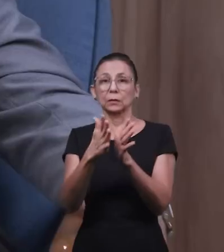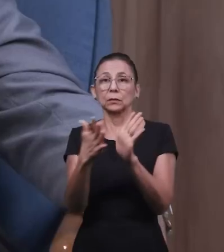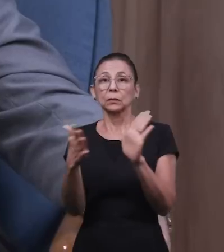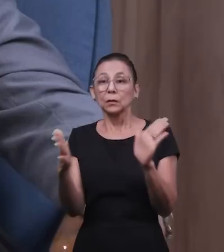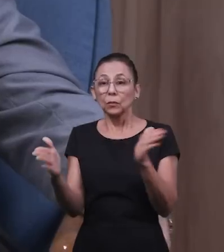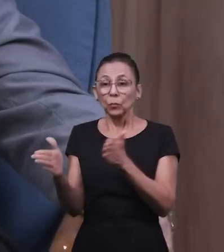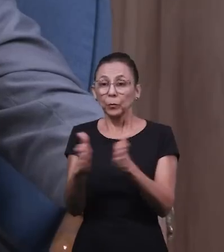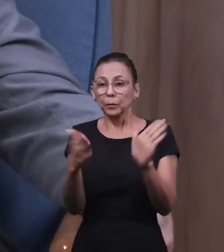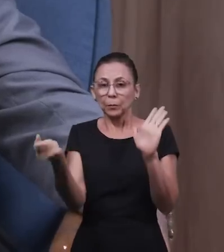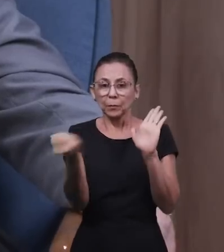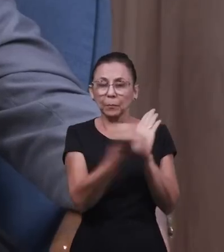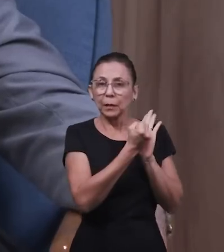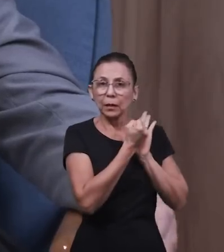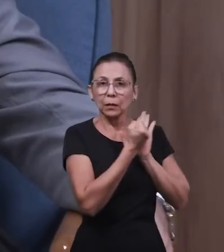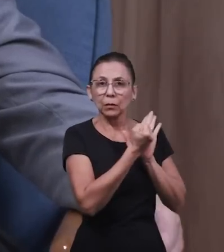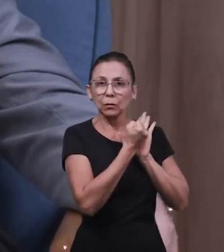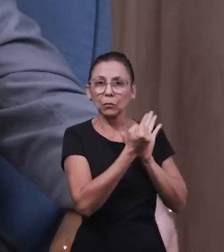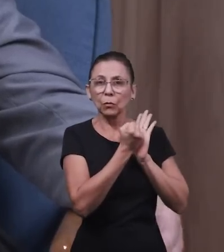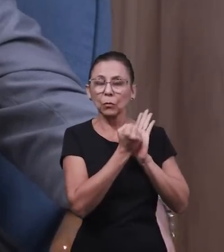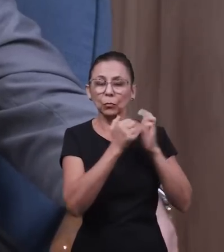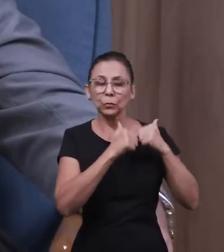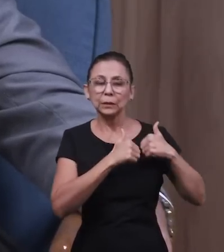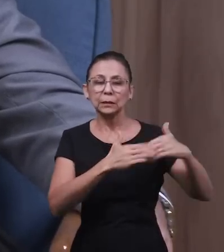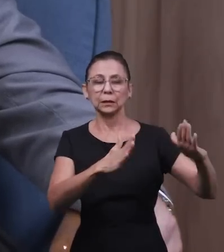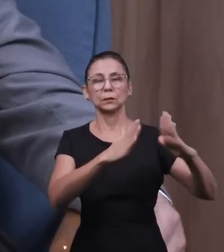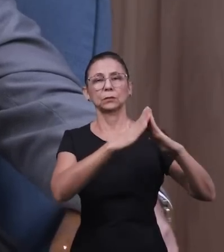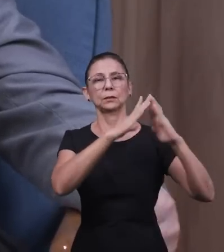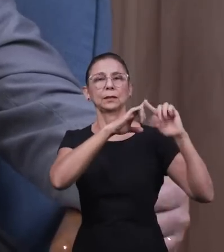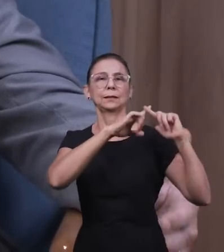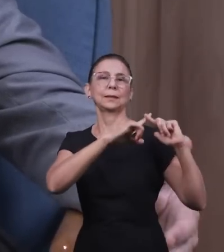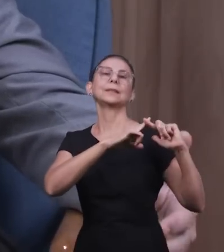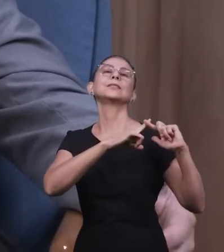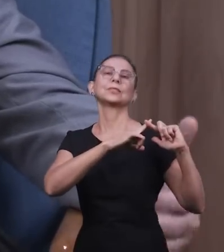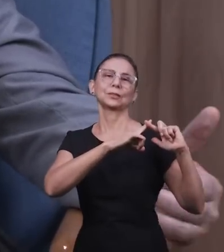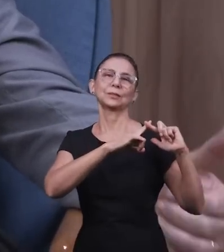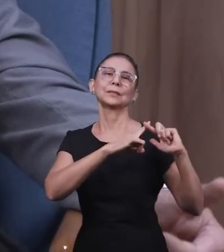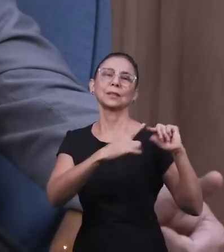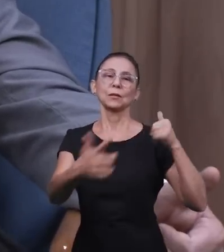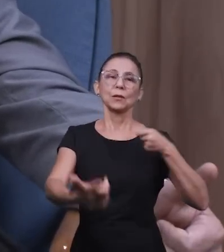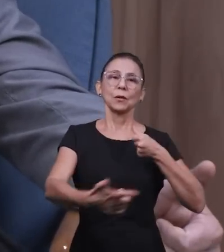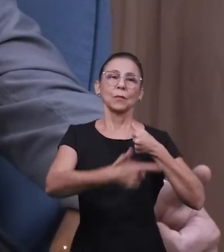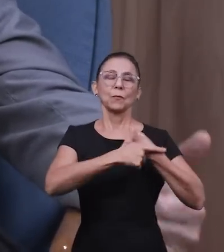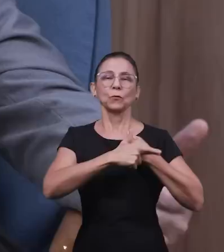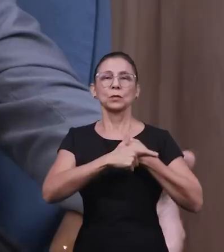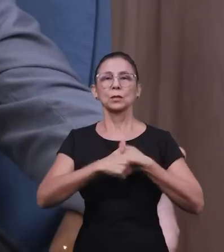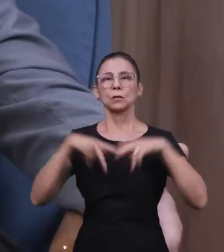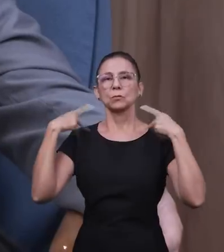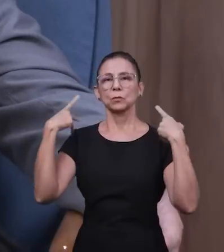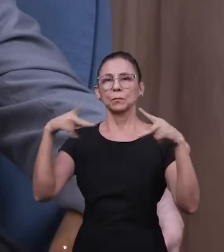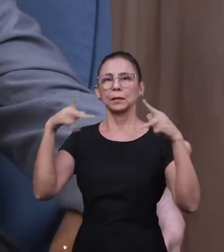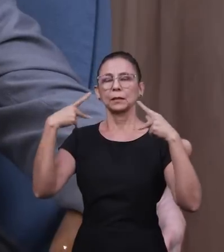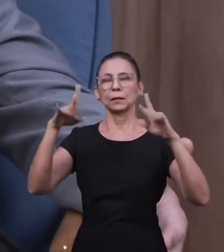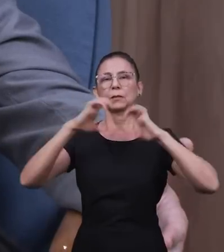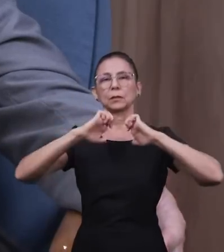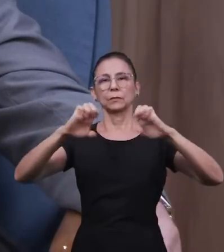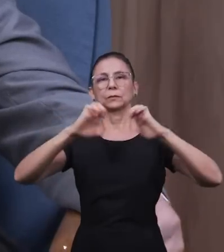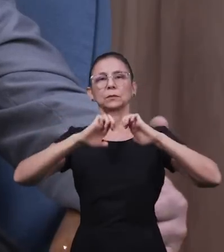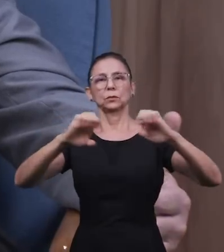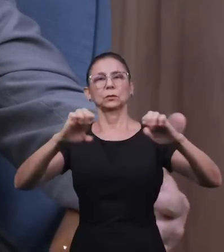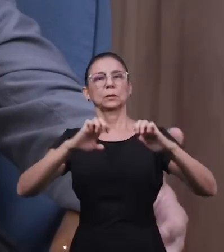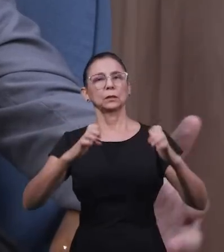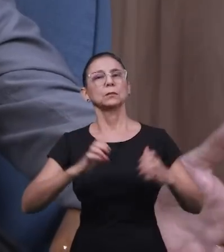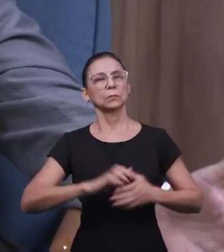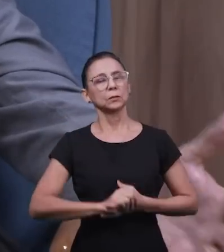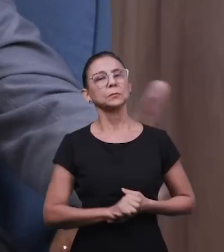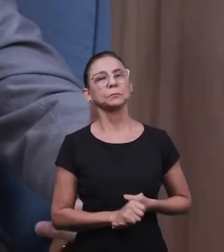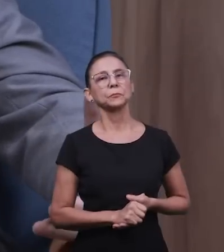que marcou o início efetivo da igreja no seu papel, inclusive, de discernir e de pregar o Evangelho, né? De discernir